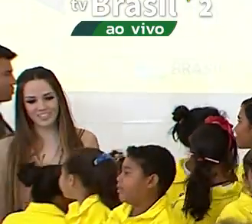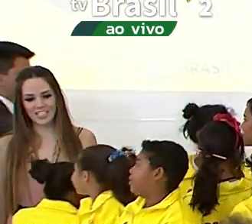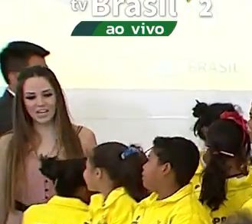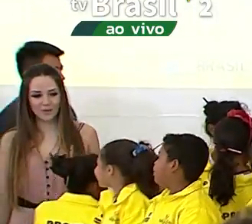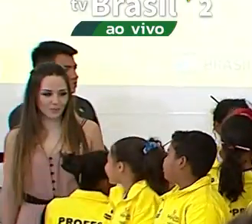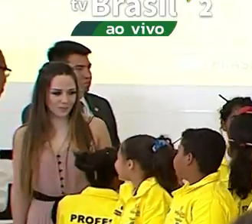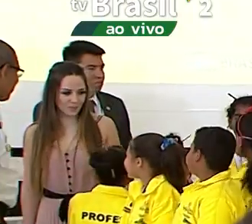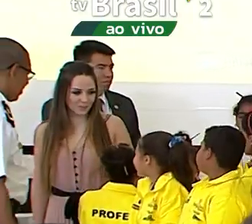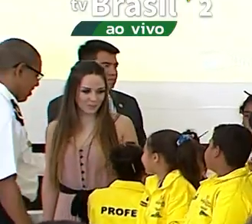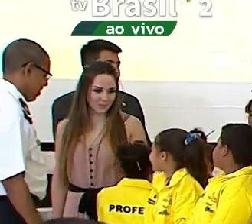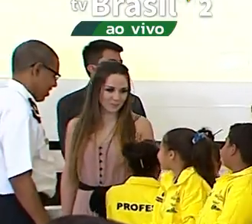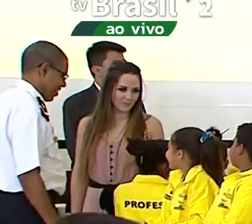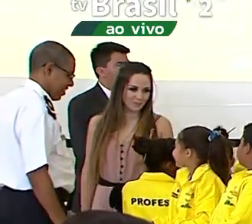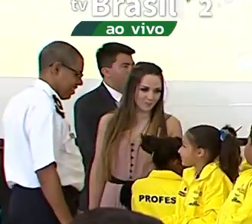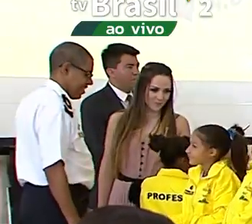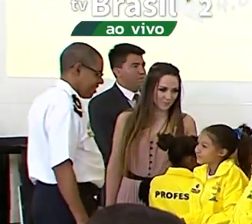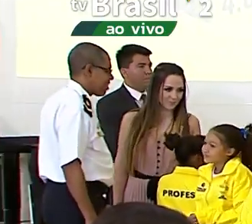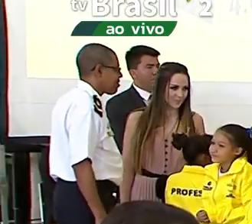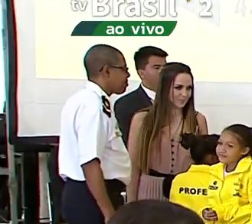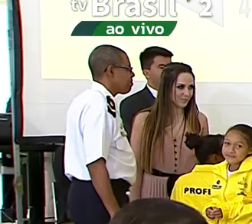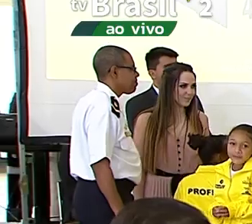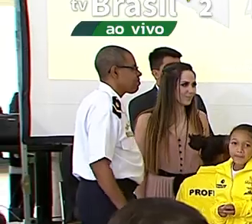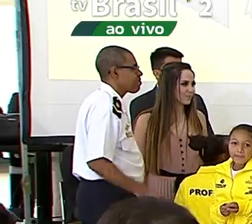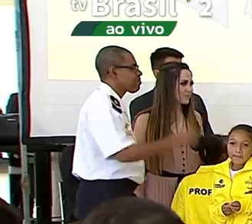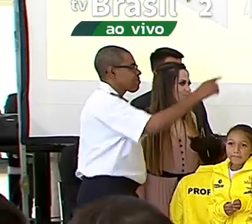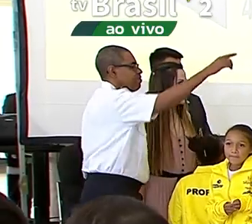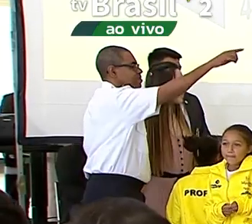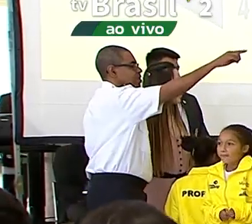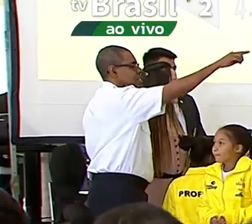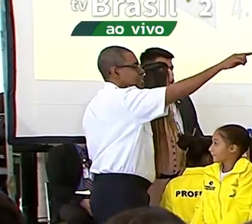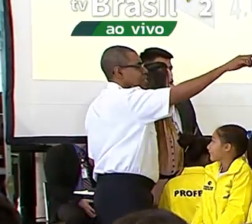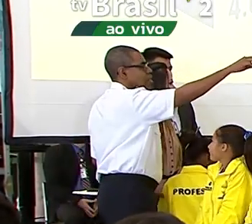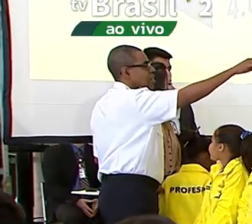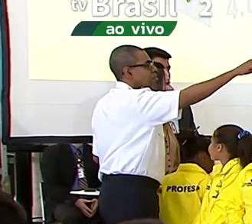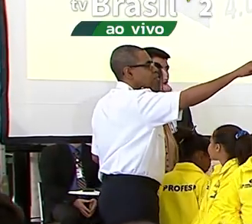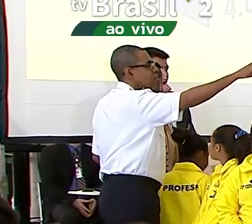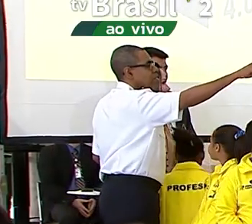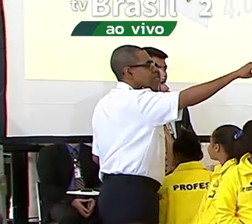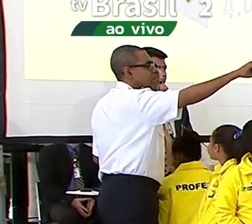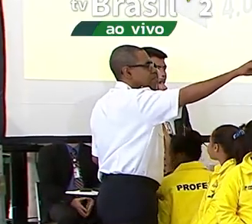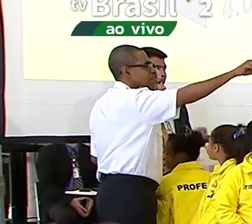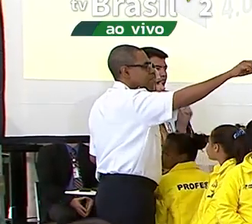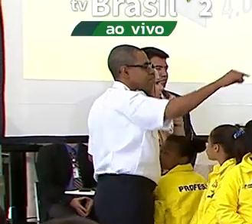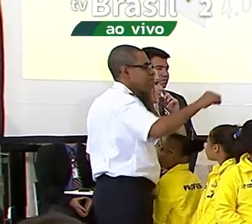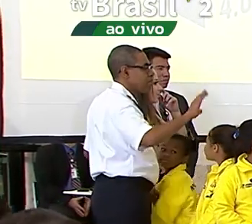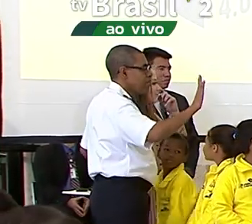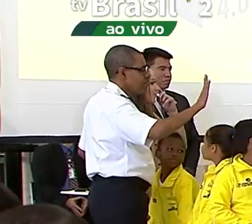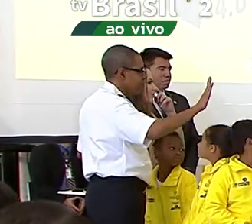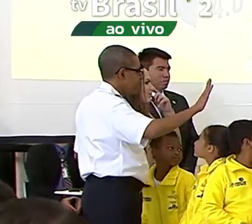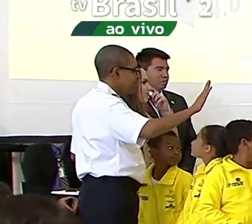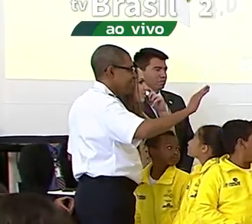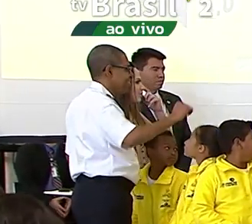Agradecemos aos alunos do Profesp que, nesse momento, retornam aos seus lugares.